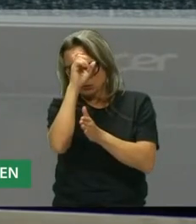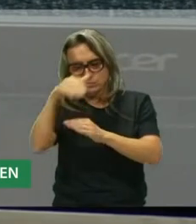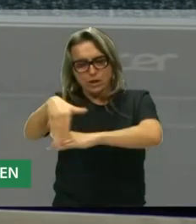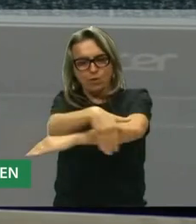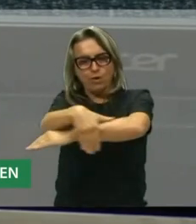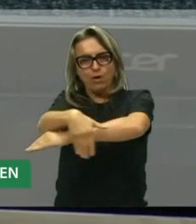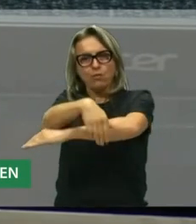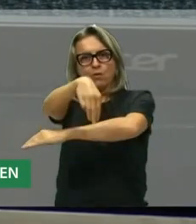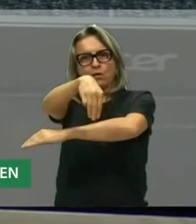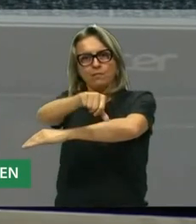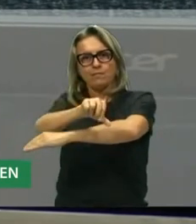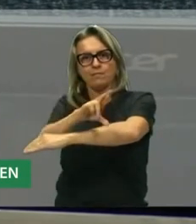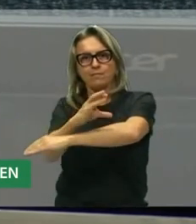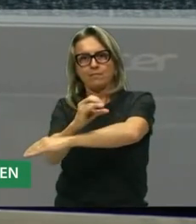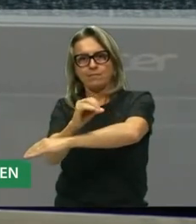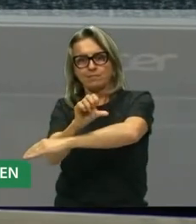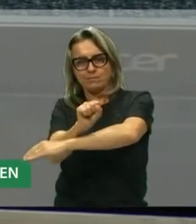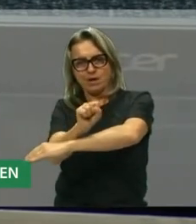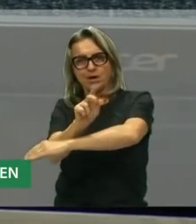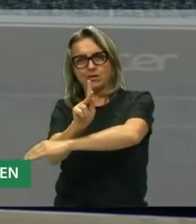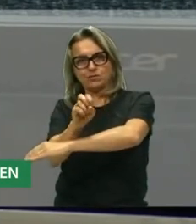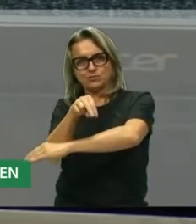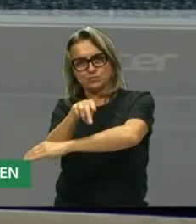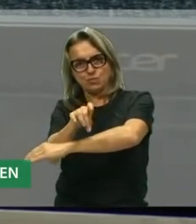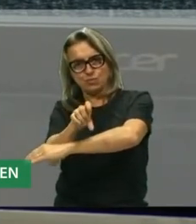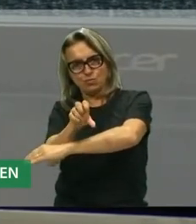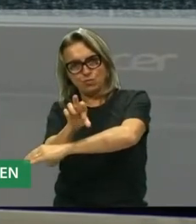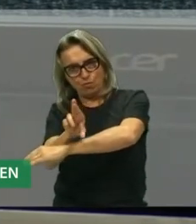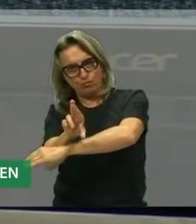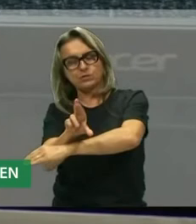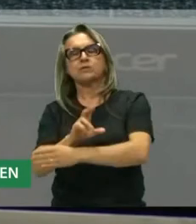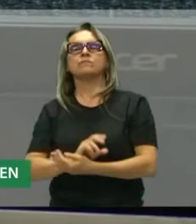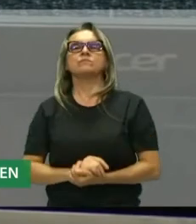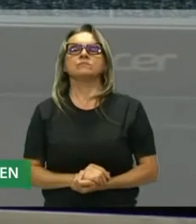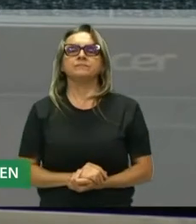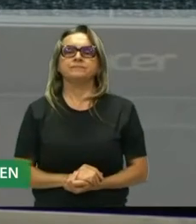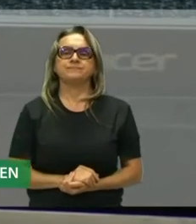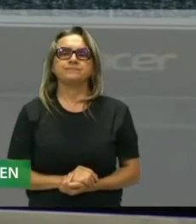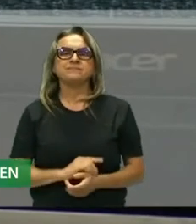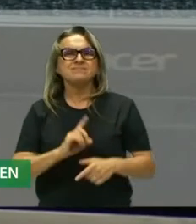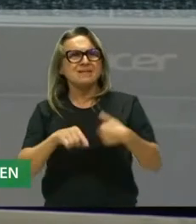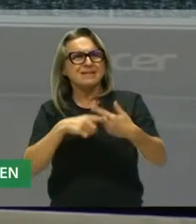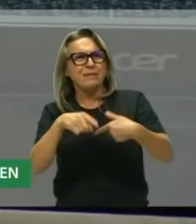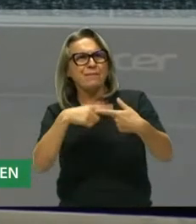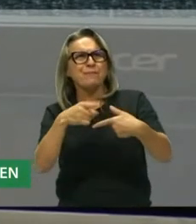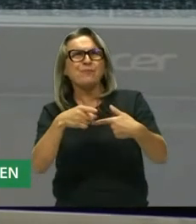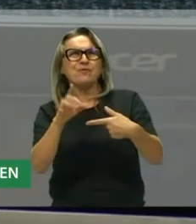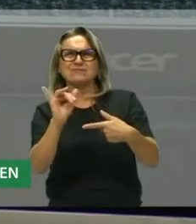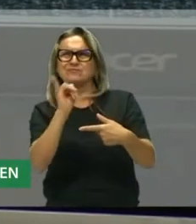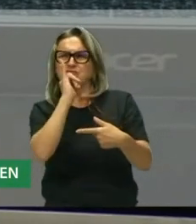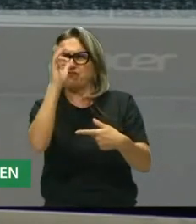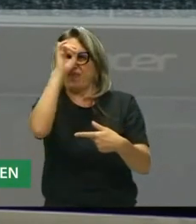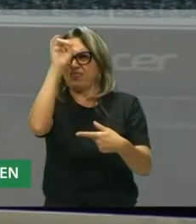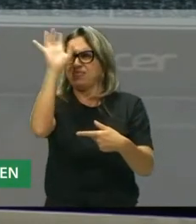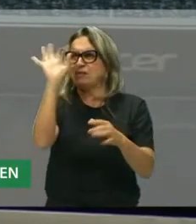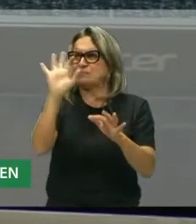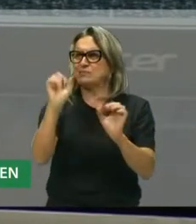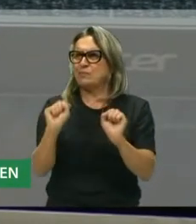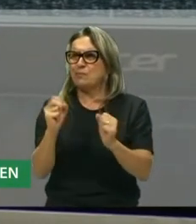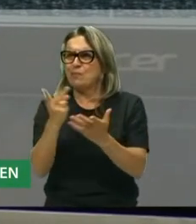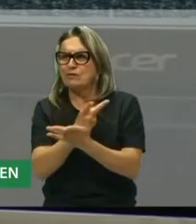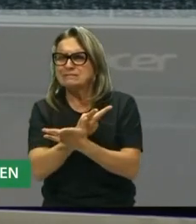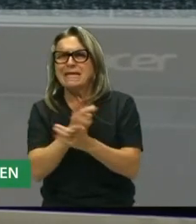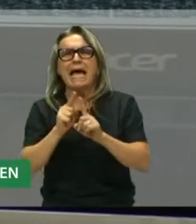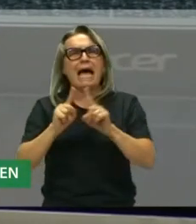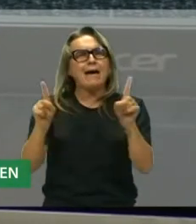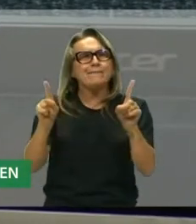Conde. E, posteriormente, sem querer citar datas, até para não errar muito, foi, através do